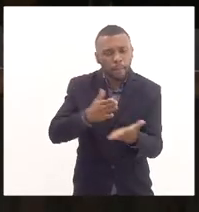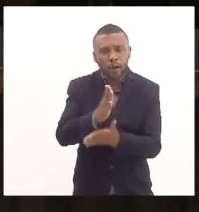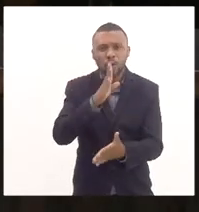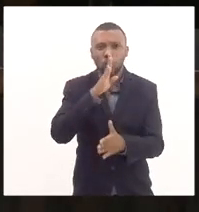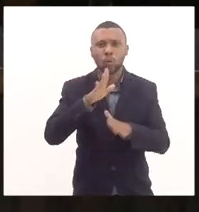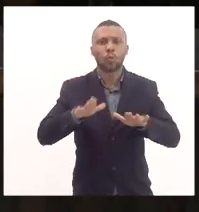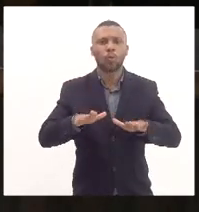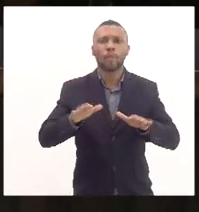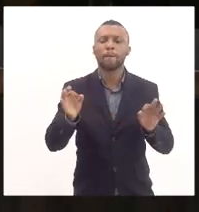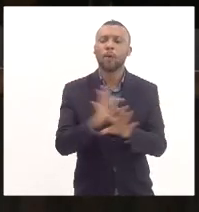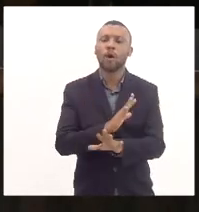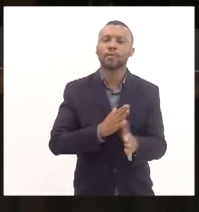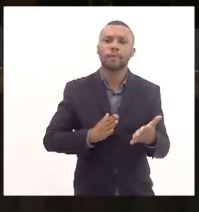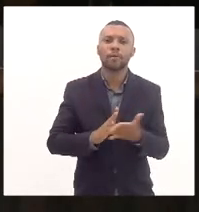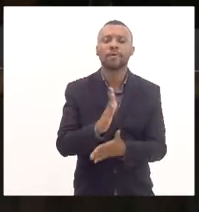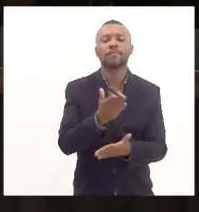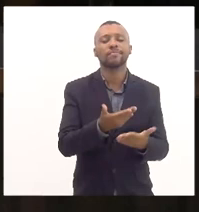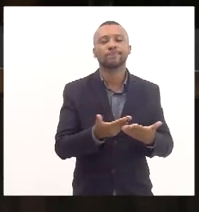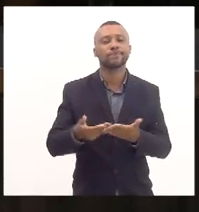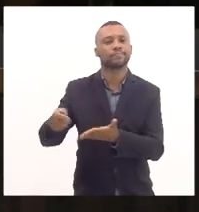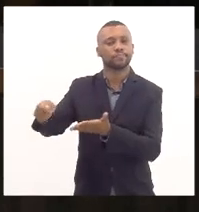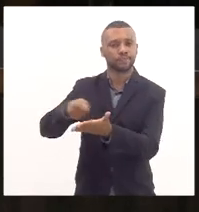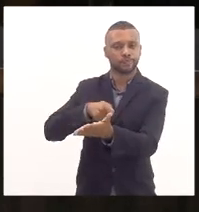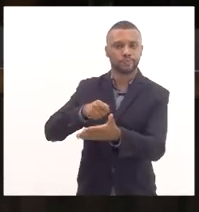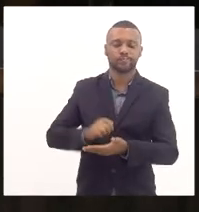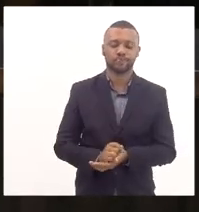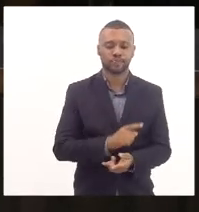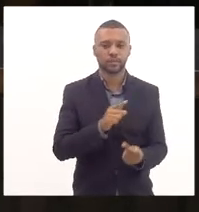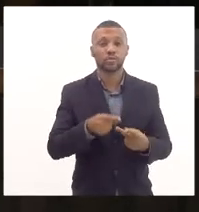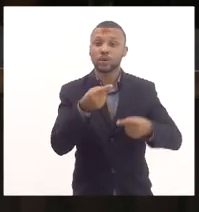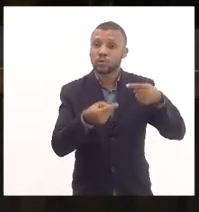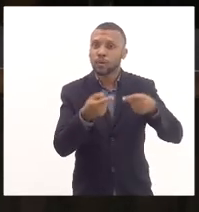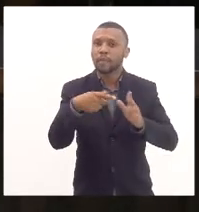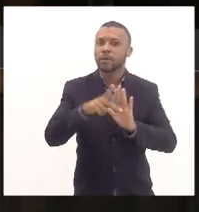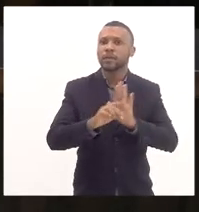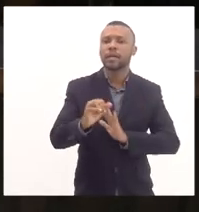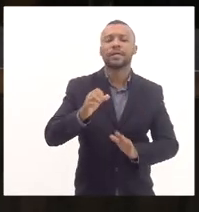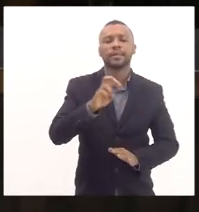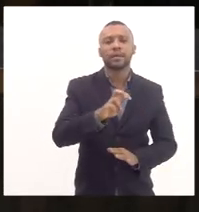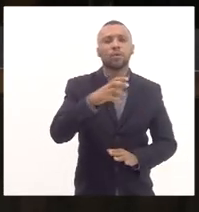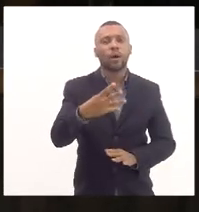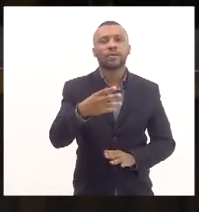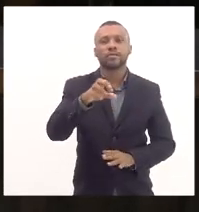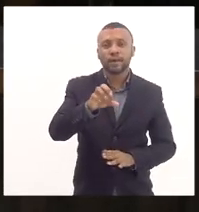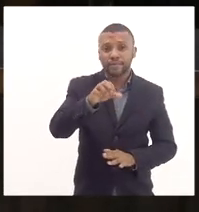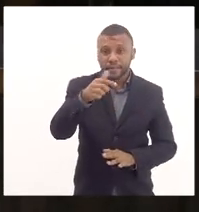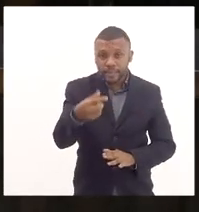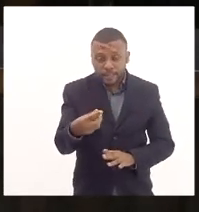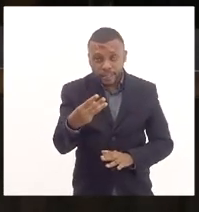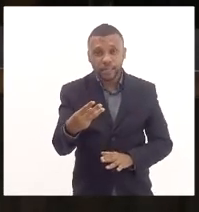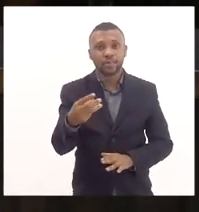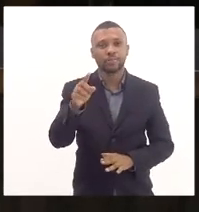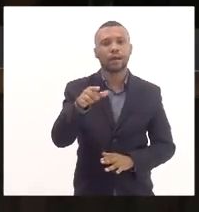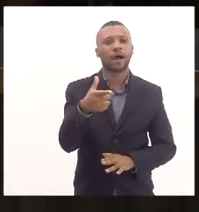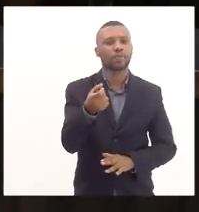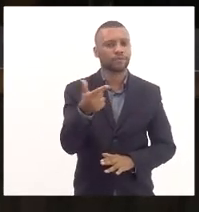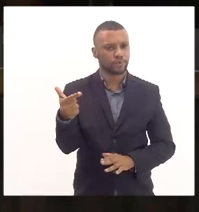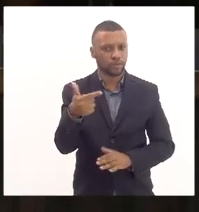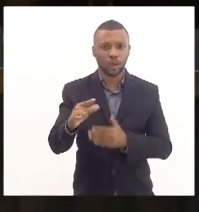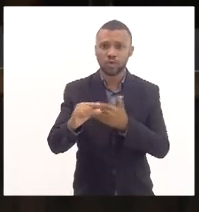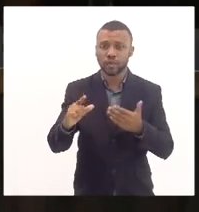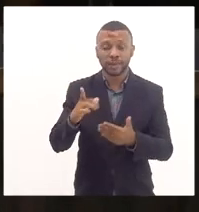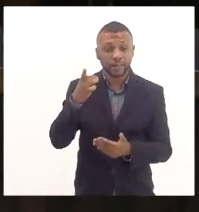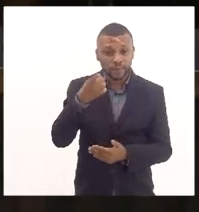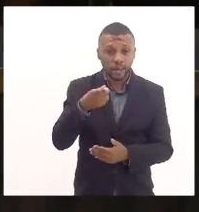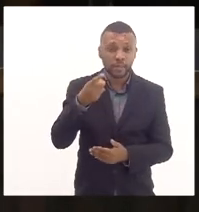que aprovam permaneçam Como estão aprovado vai autógrafo em segunda discussão projeto de leite 5493 22 de autoria